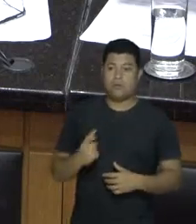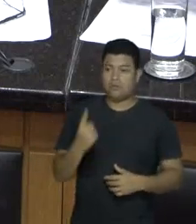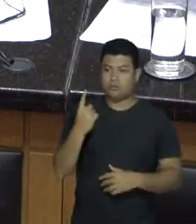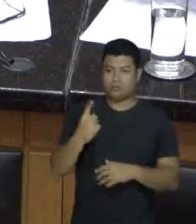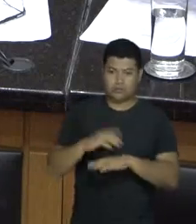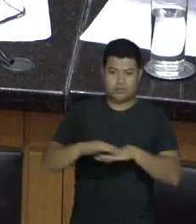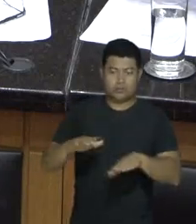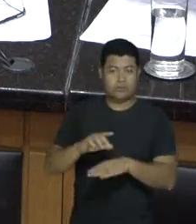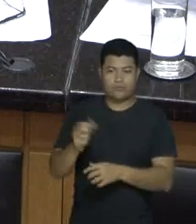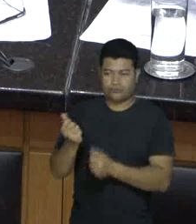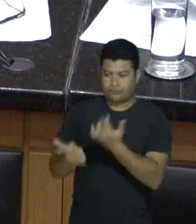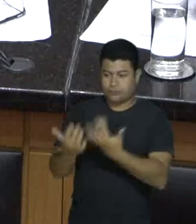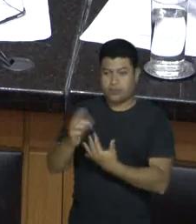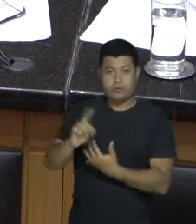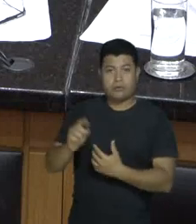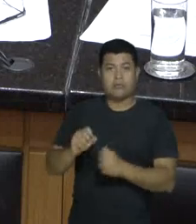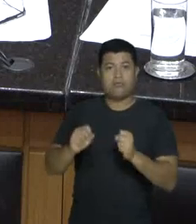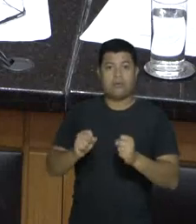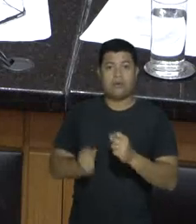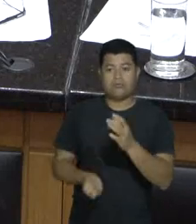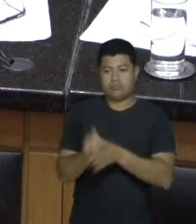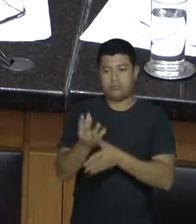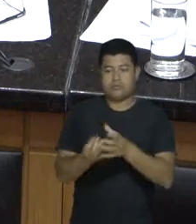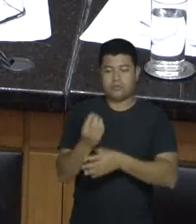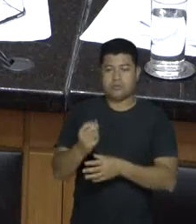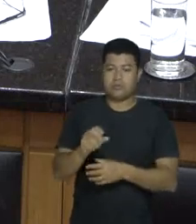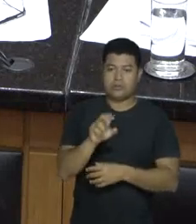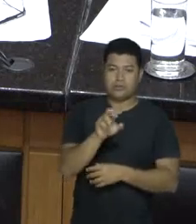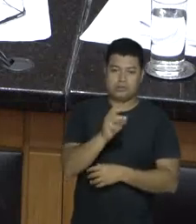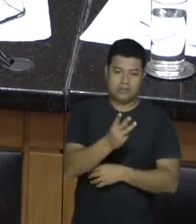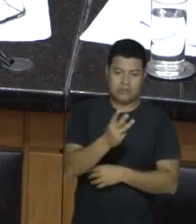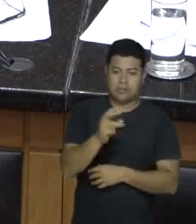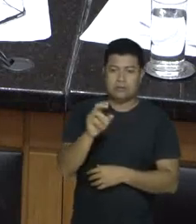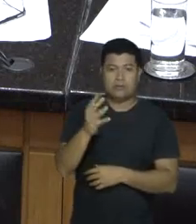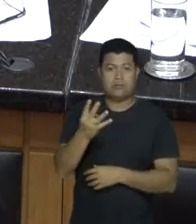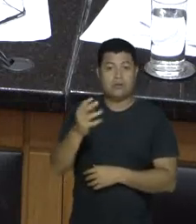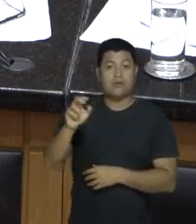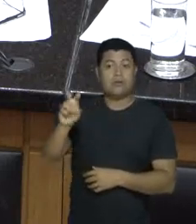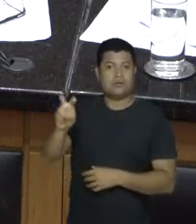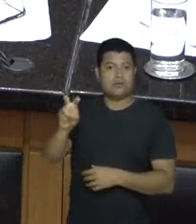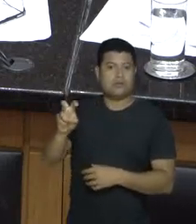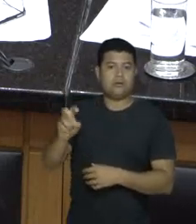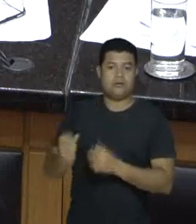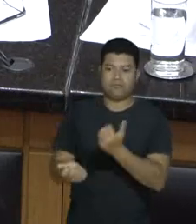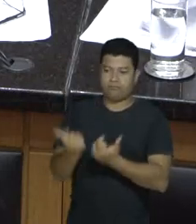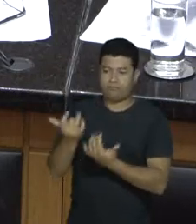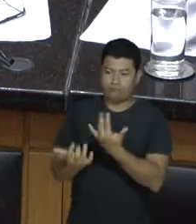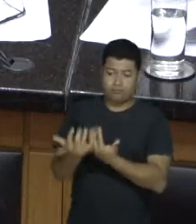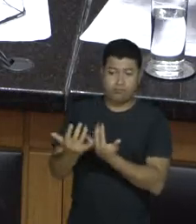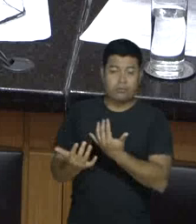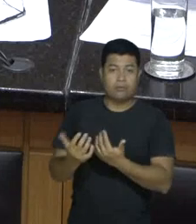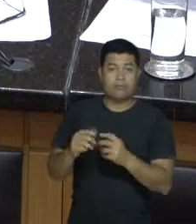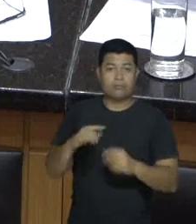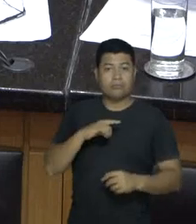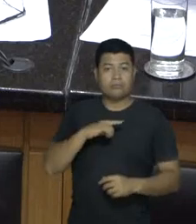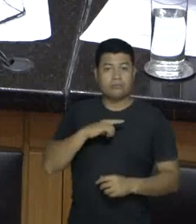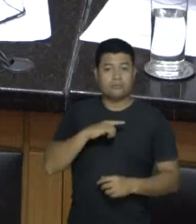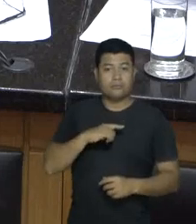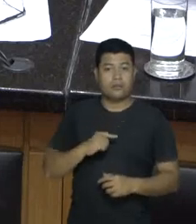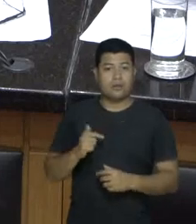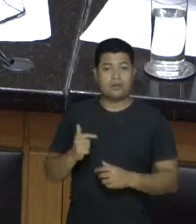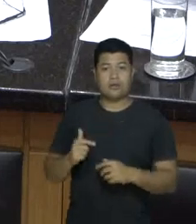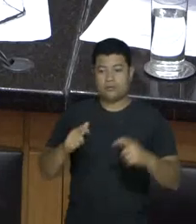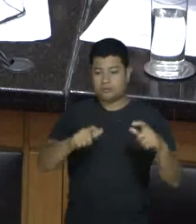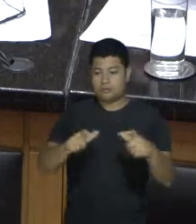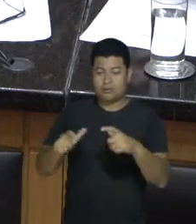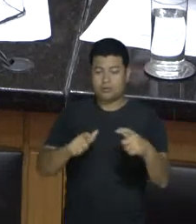pode produzir com 3, 4, 5 fornos. Ou seja, então, todas elas poderiam ter épocas diferentes de licenciamento. E